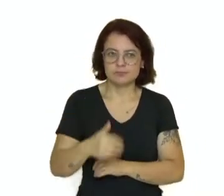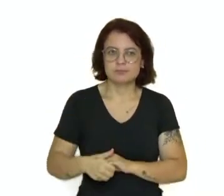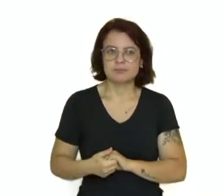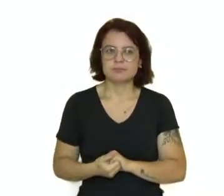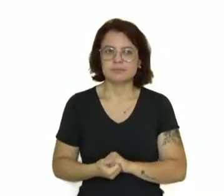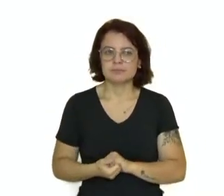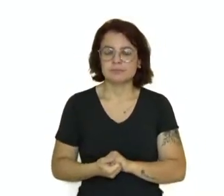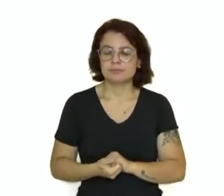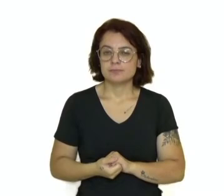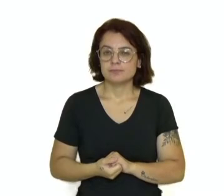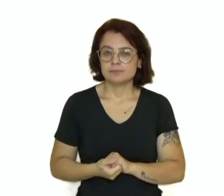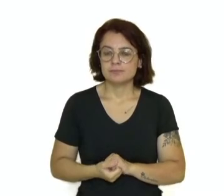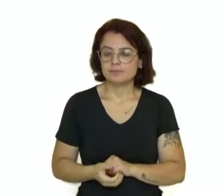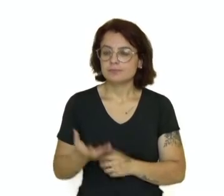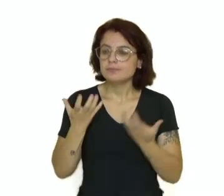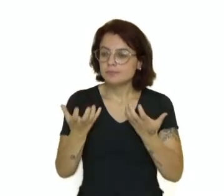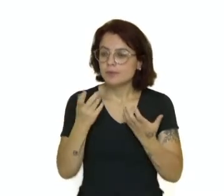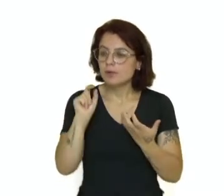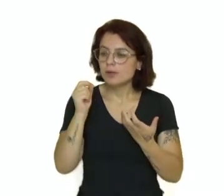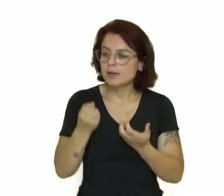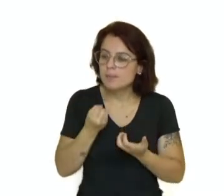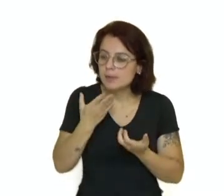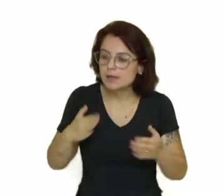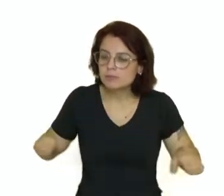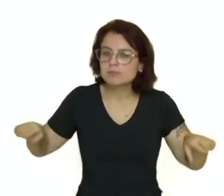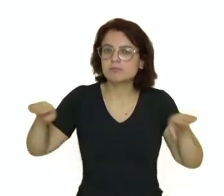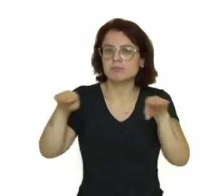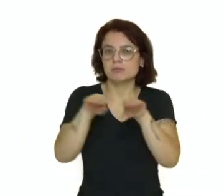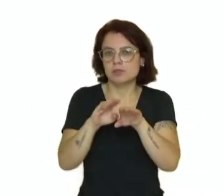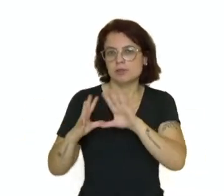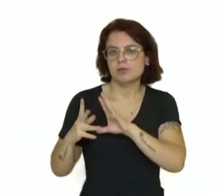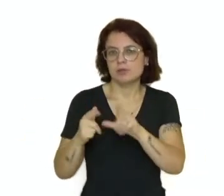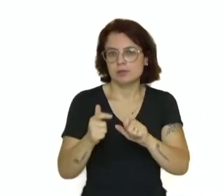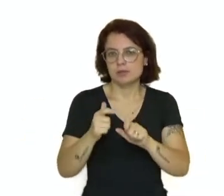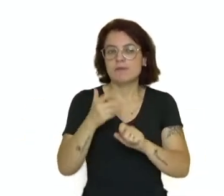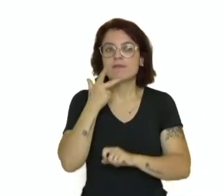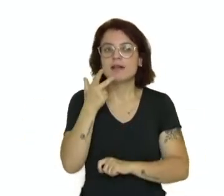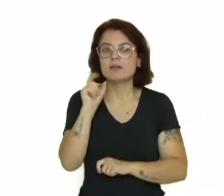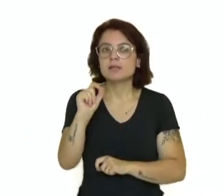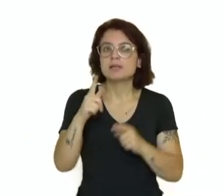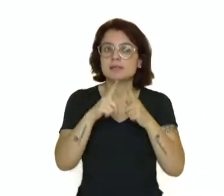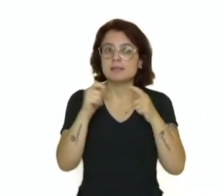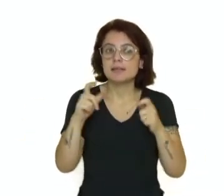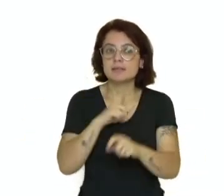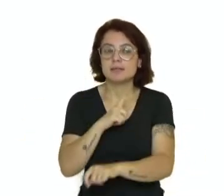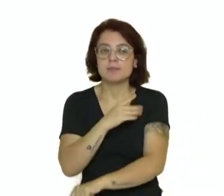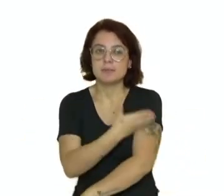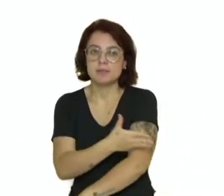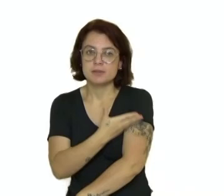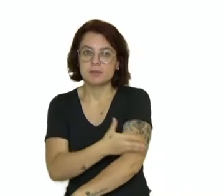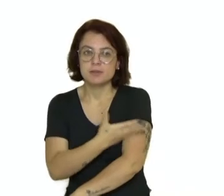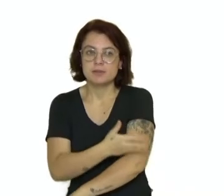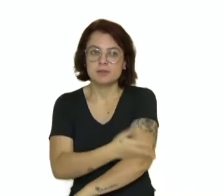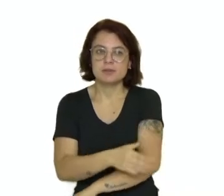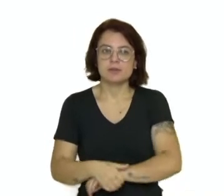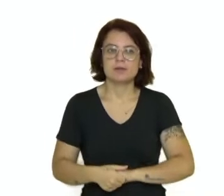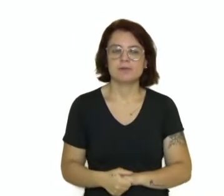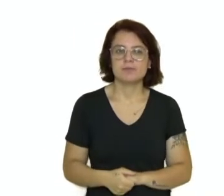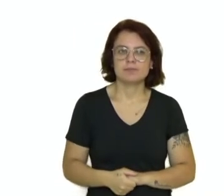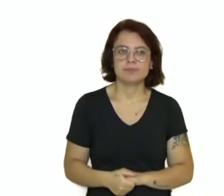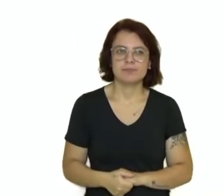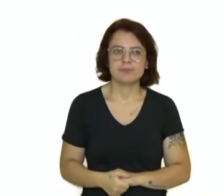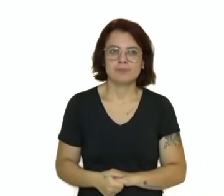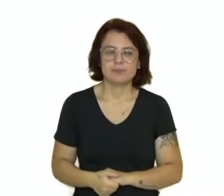comum. A política é uma ciência prática, ou seja, é uma ciência onde o conhecimento se desenvolve por meio das